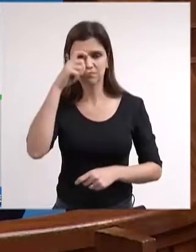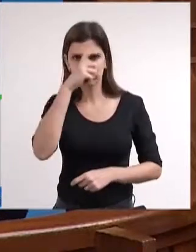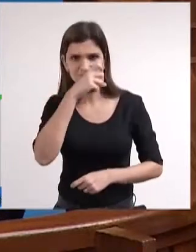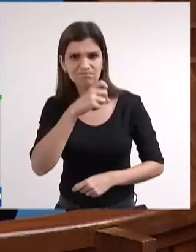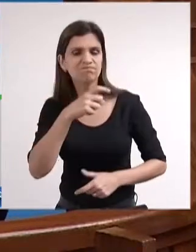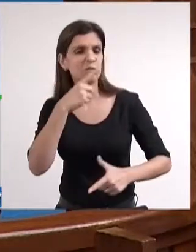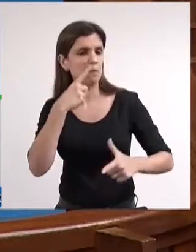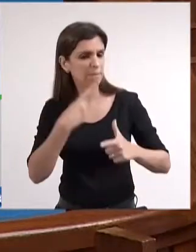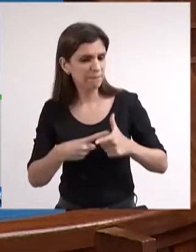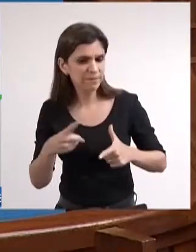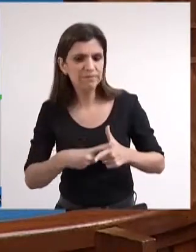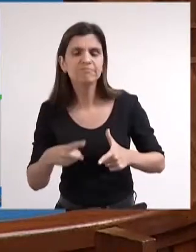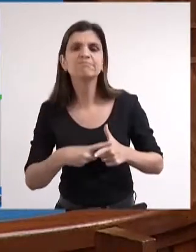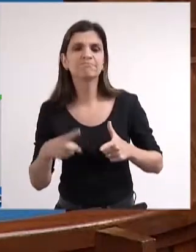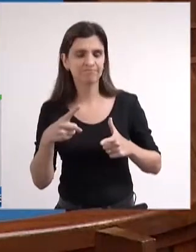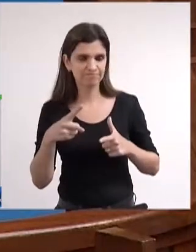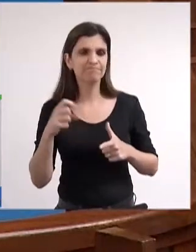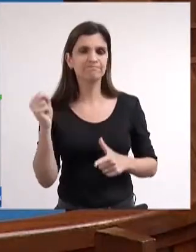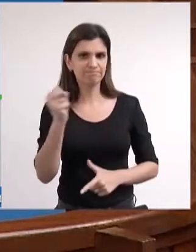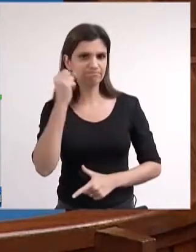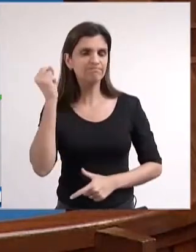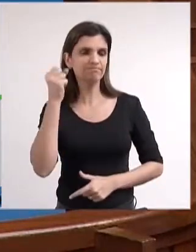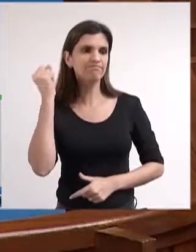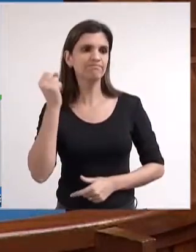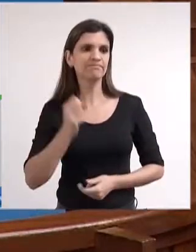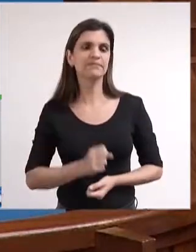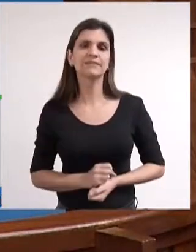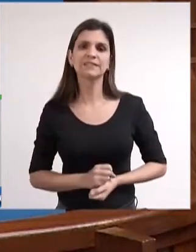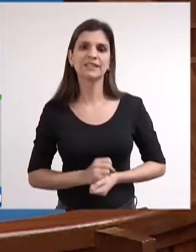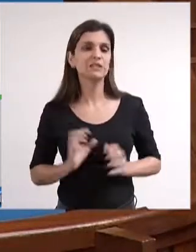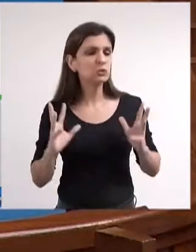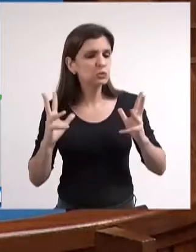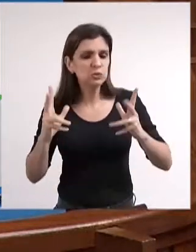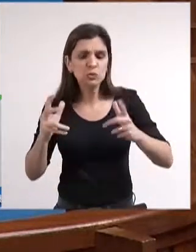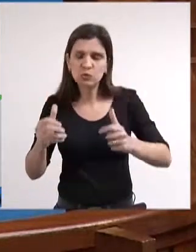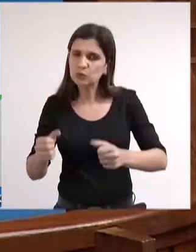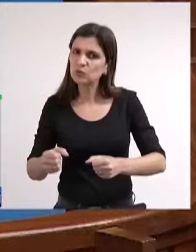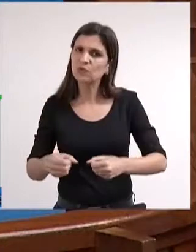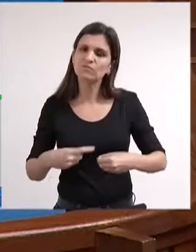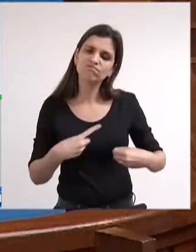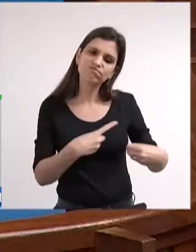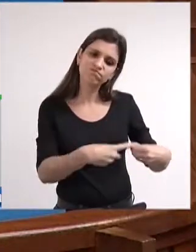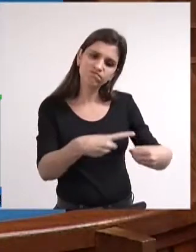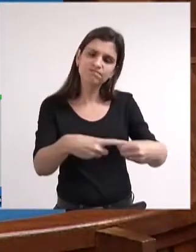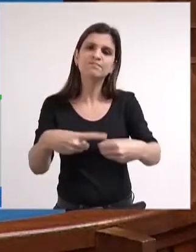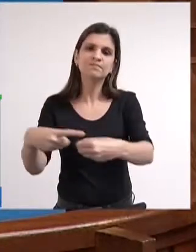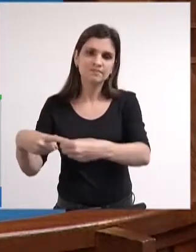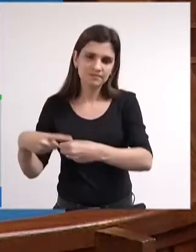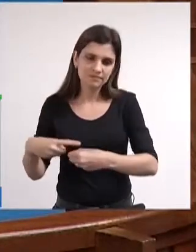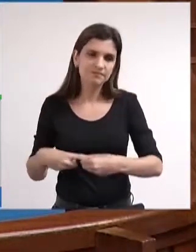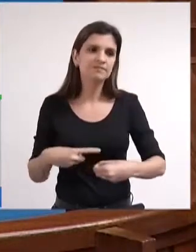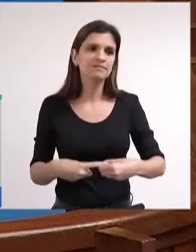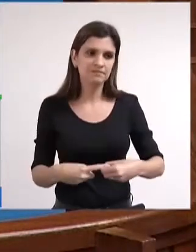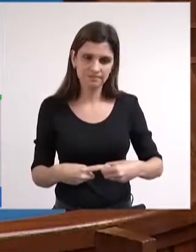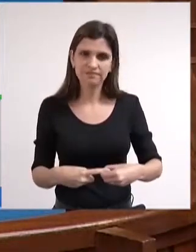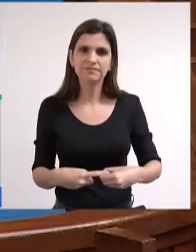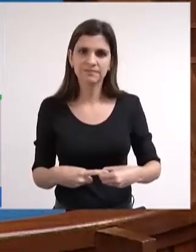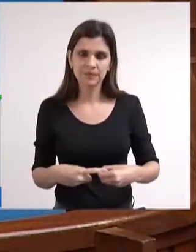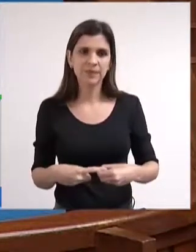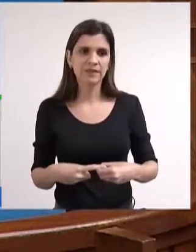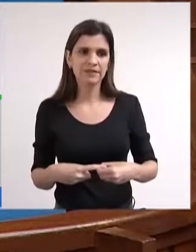grande. E, com isso, obviamente, que todos os municípios têm sentido isso, queda de repasse ICMS, fundo de participação